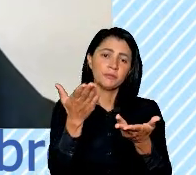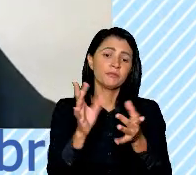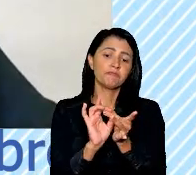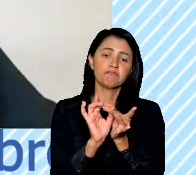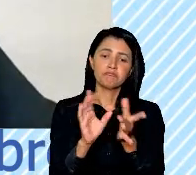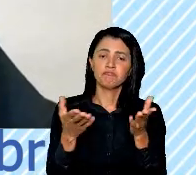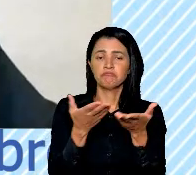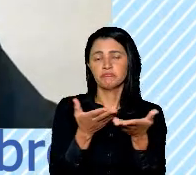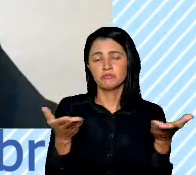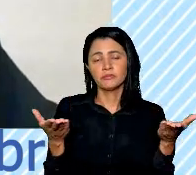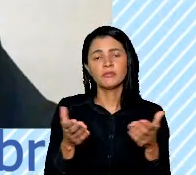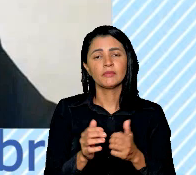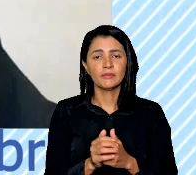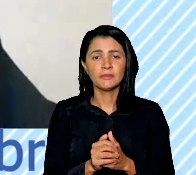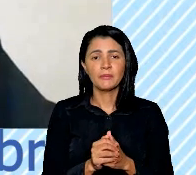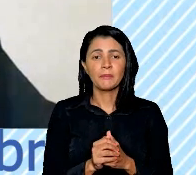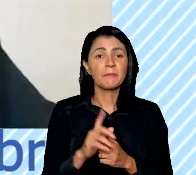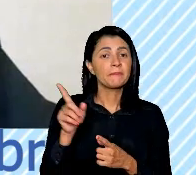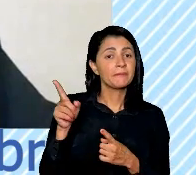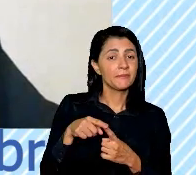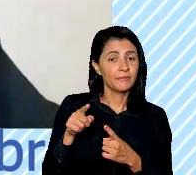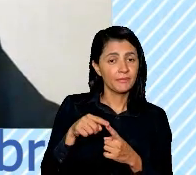disposição, primeiro,